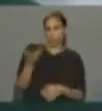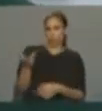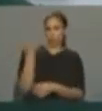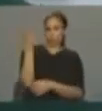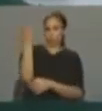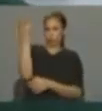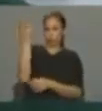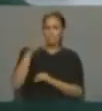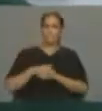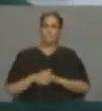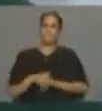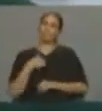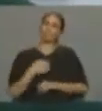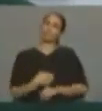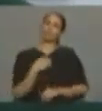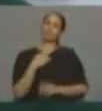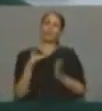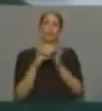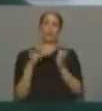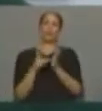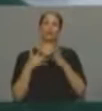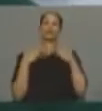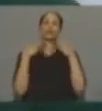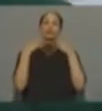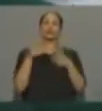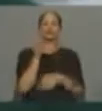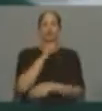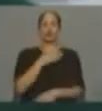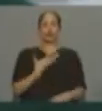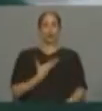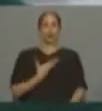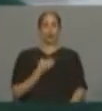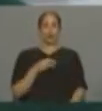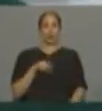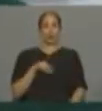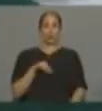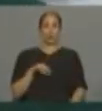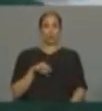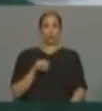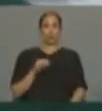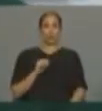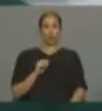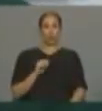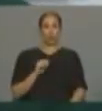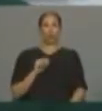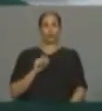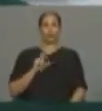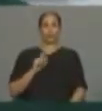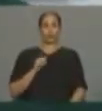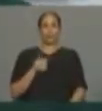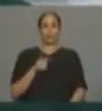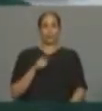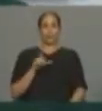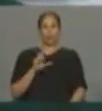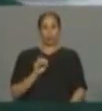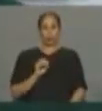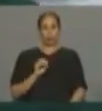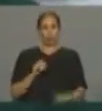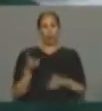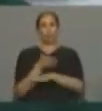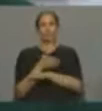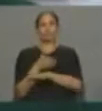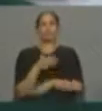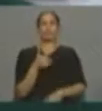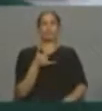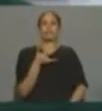eu digo até nem tradição que podia ter me chamado menos bom no século 21 que a cápsula o que é que as pessoas se lembram deu porque as pessoas